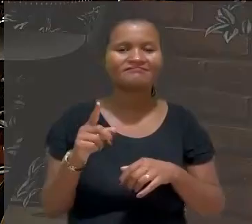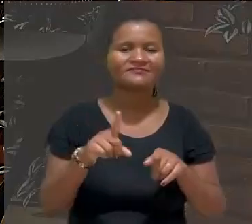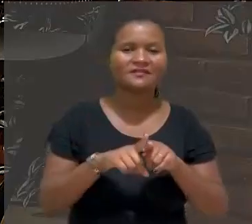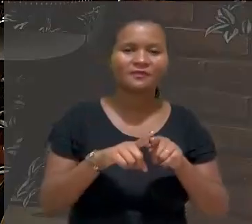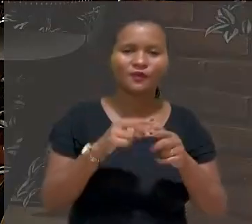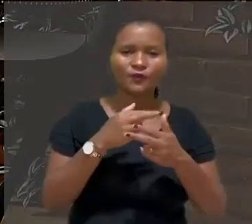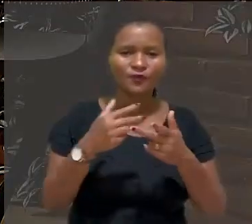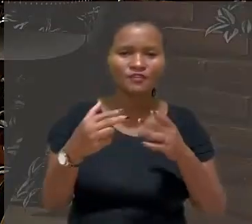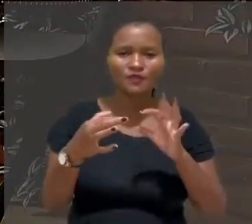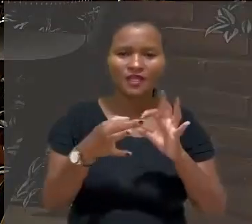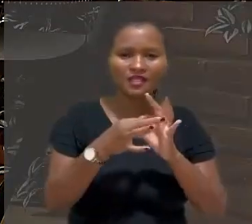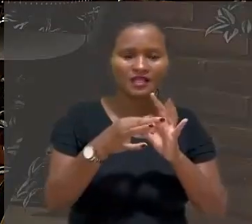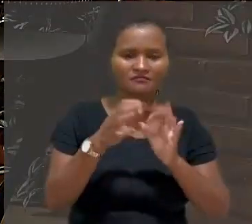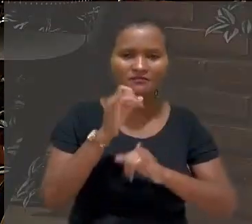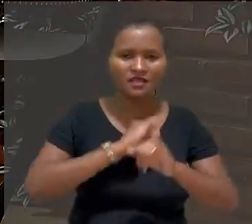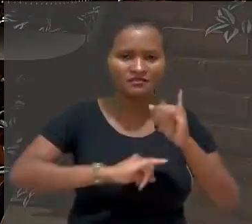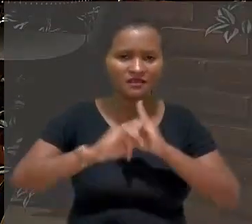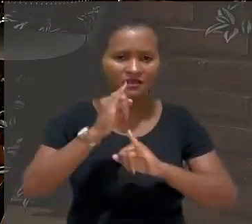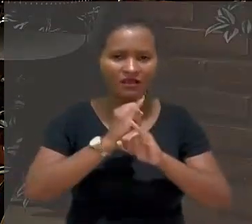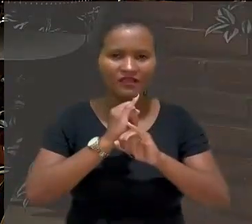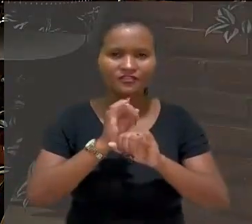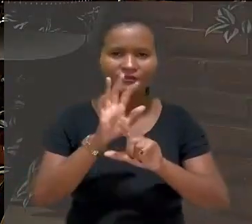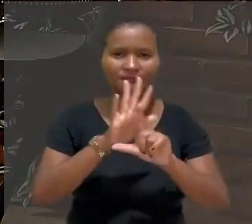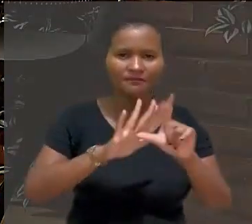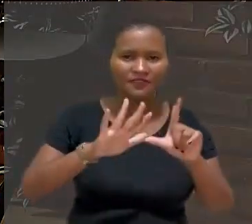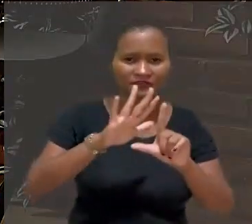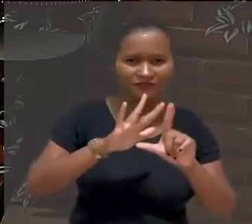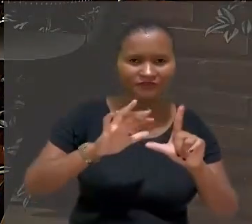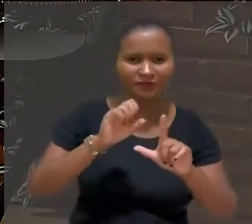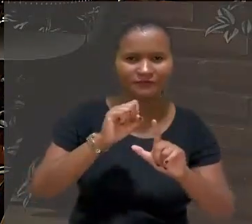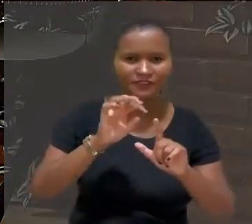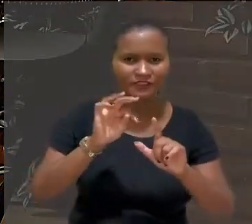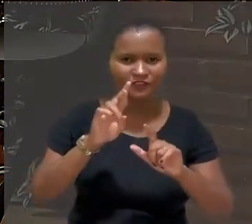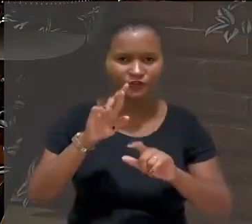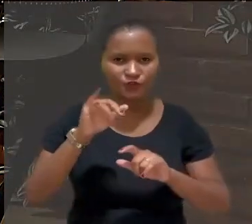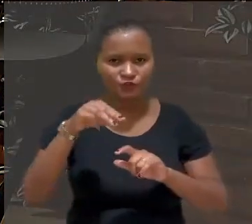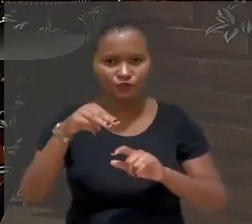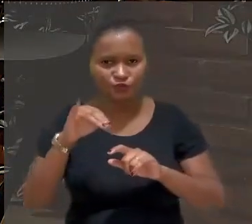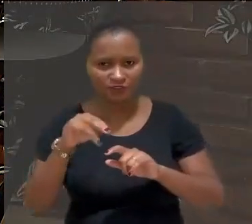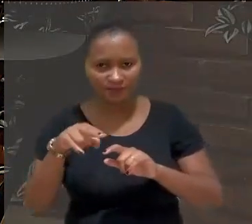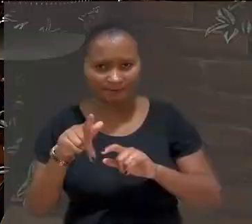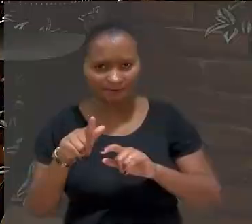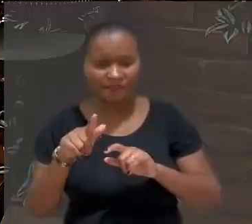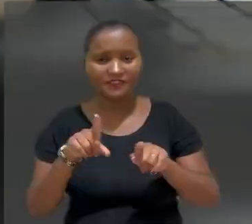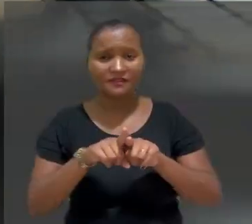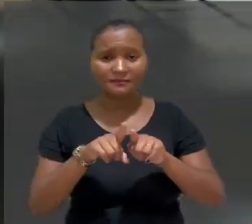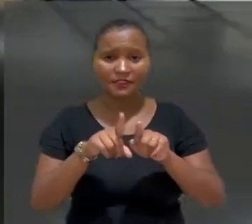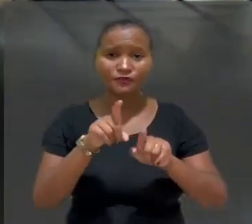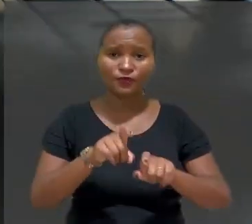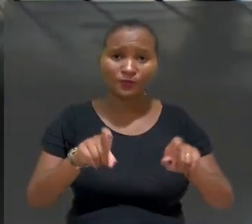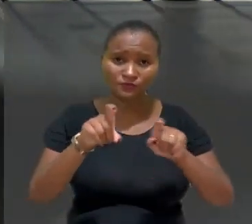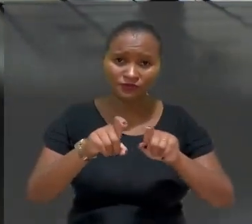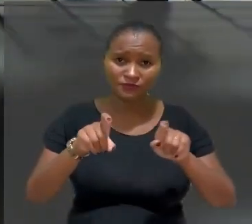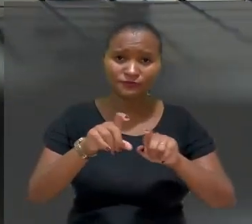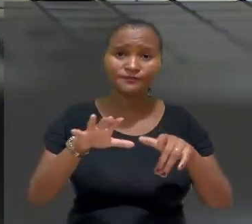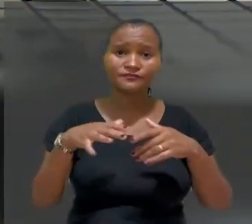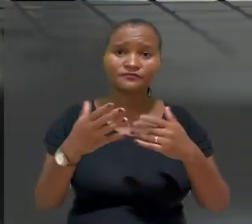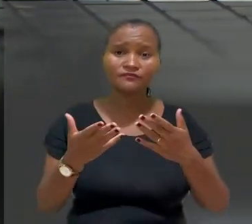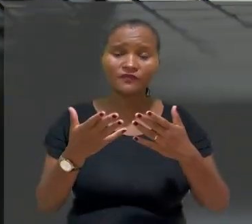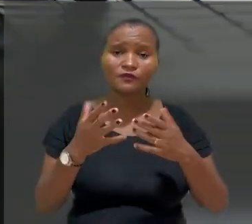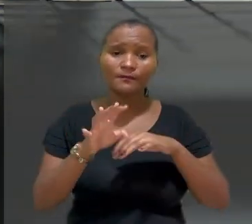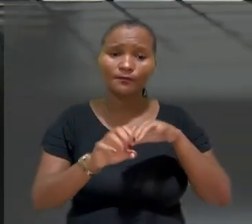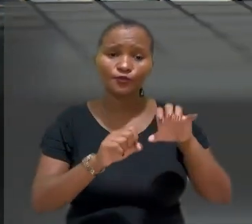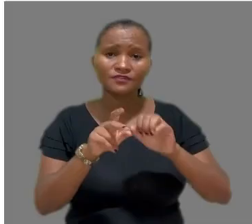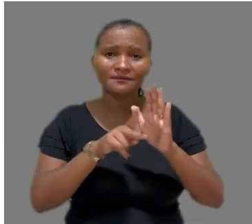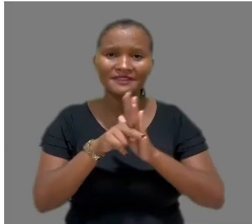dispositivos conectados à internet, nas plataformas de stream, ou mesmo no computador, quando acessamos um sistema de